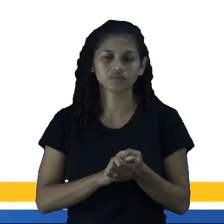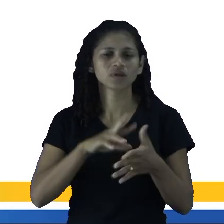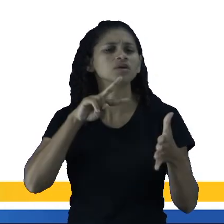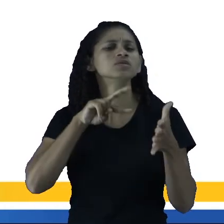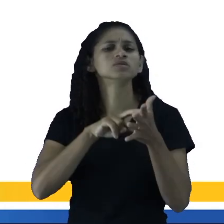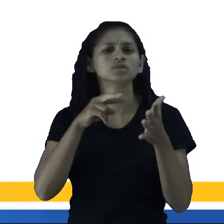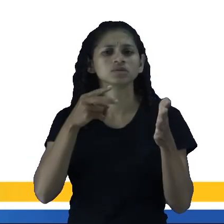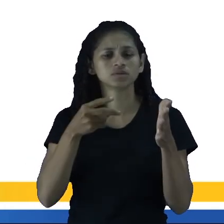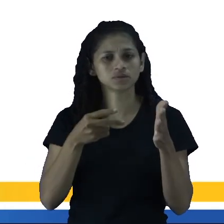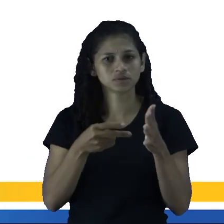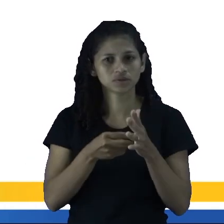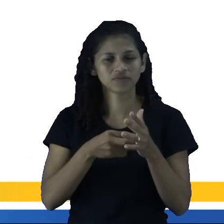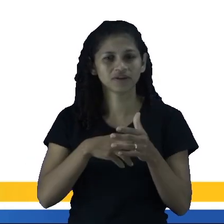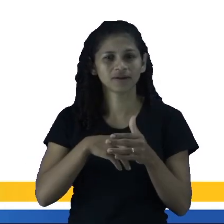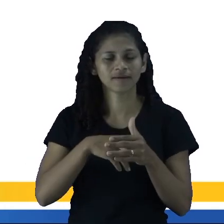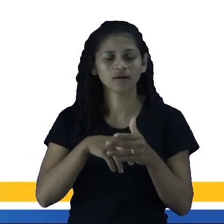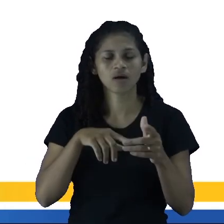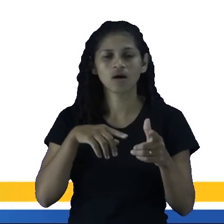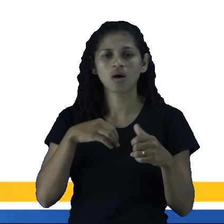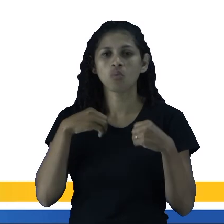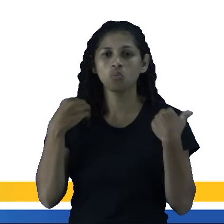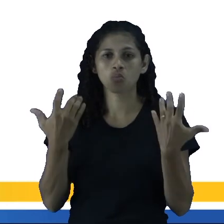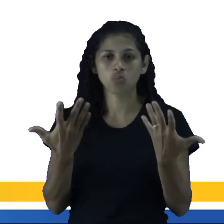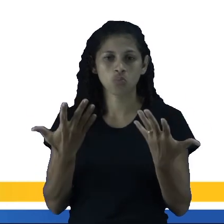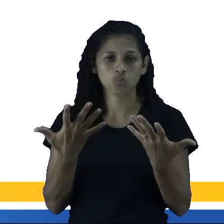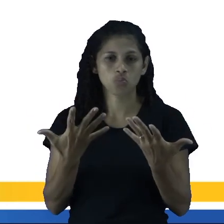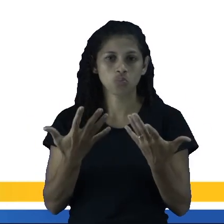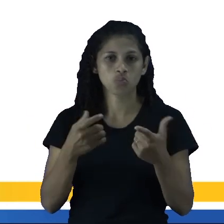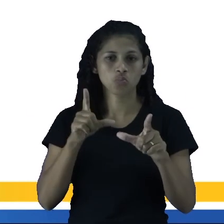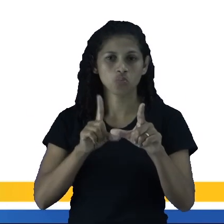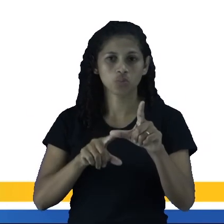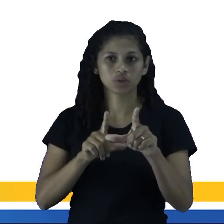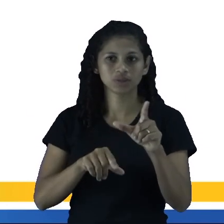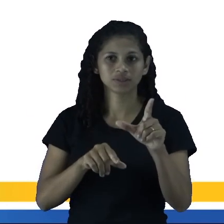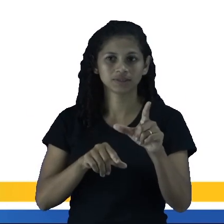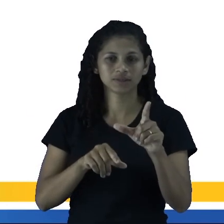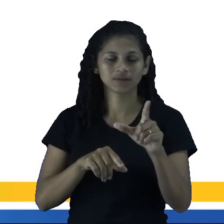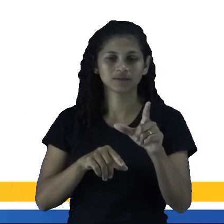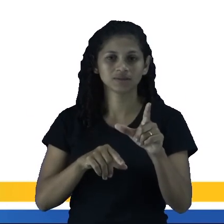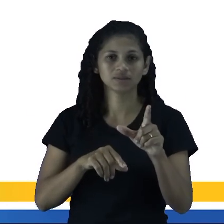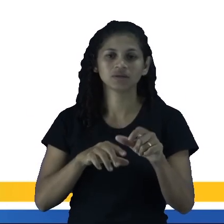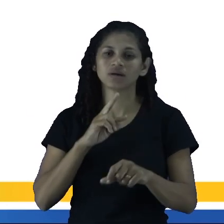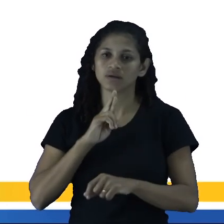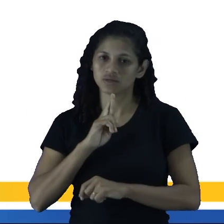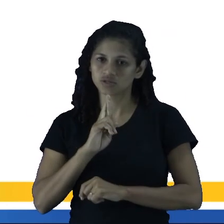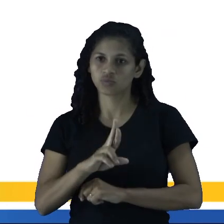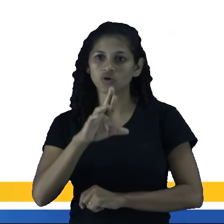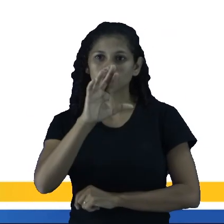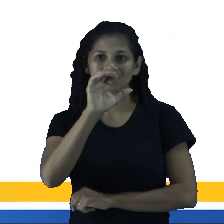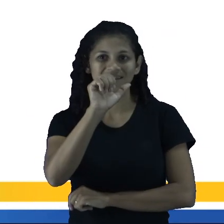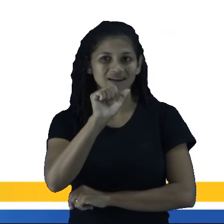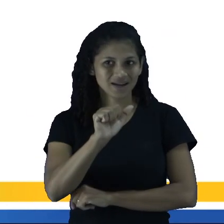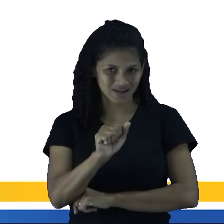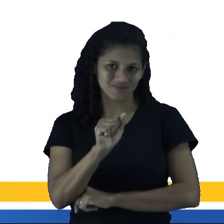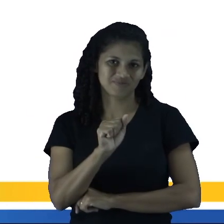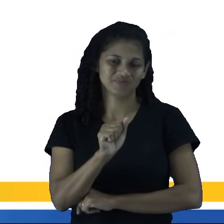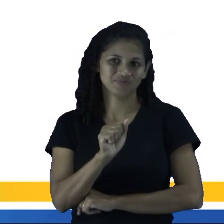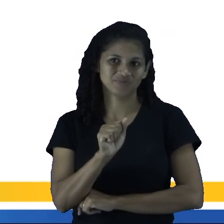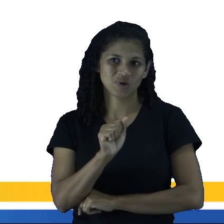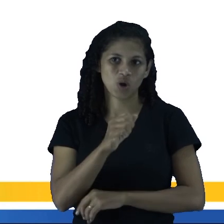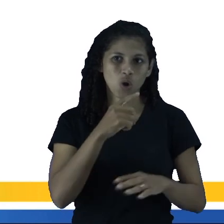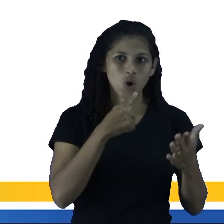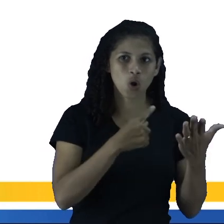Traduzindo aqui, qual é a letra? É a alternativa A. Ok? Questão do Enem, viu,